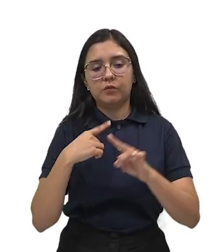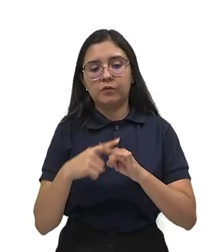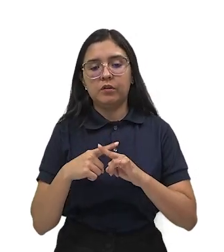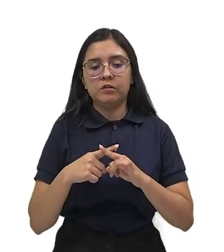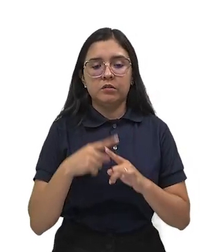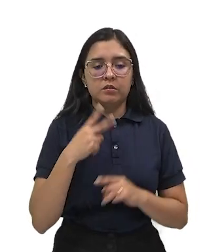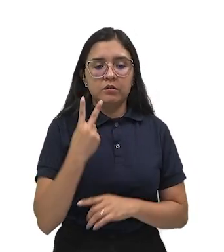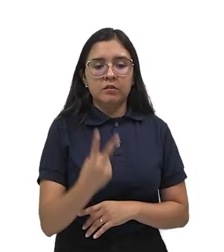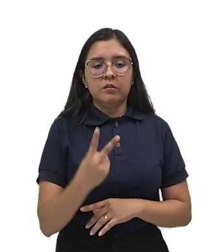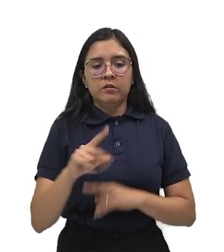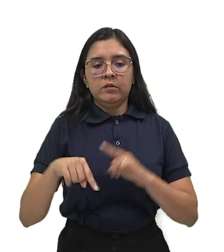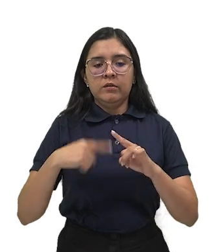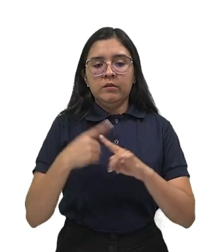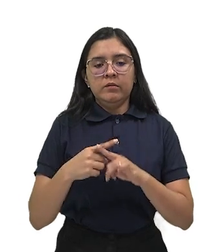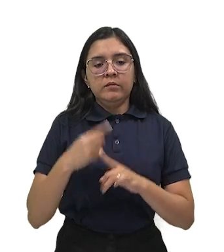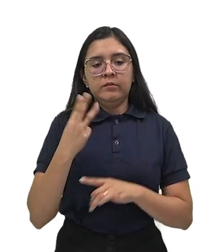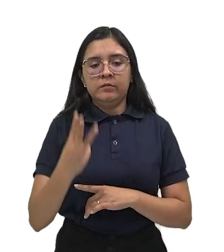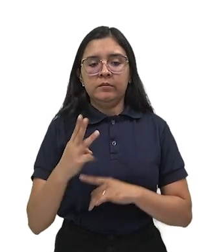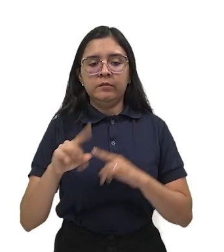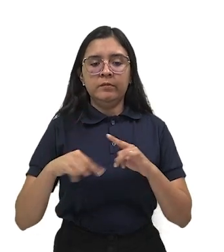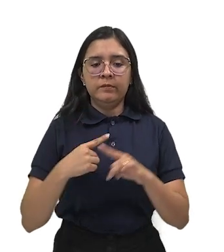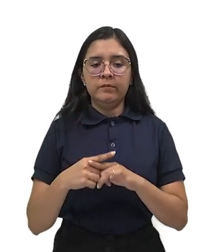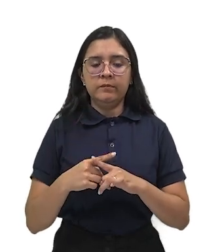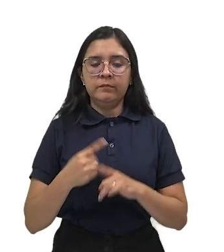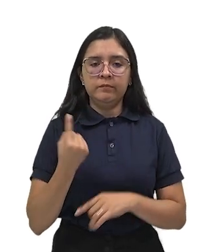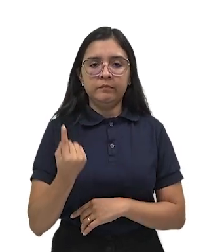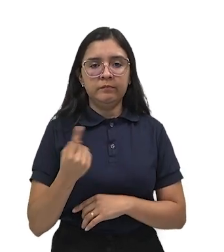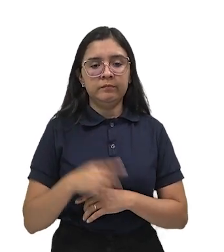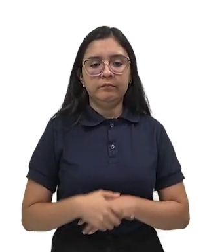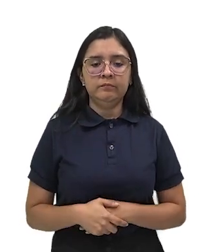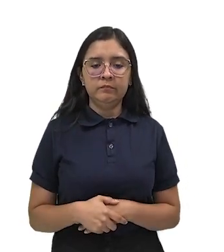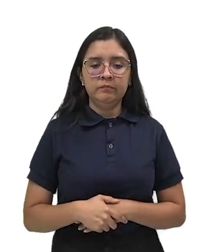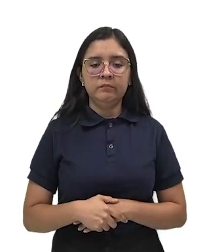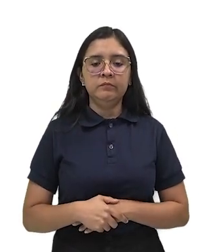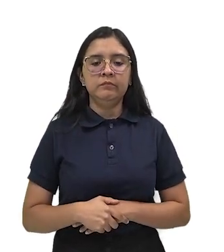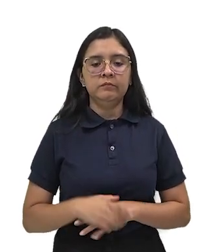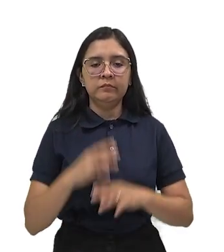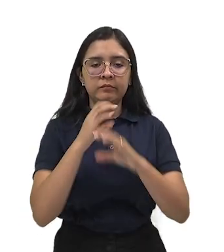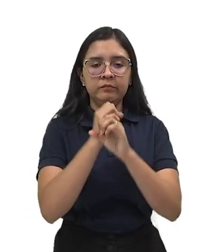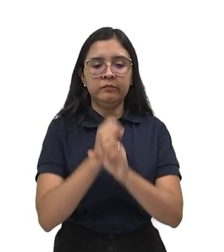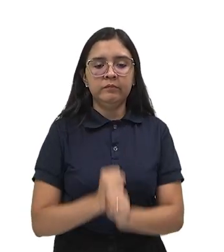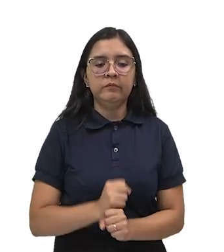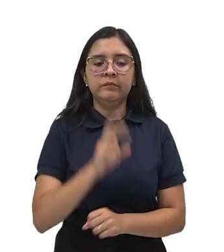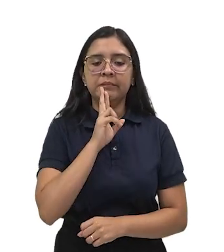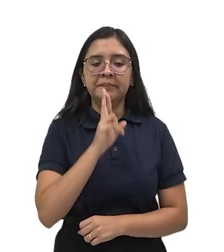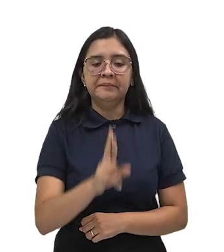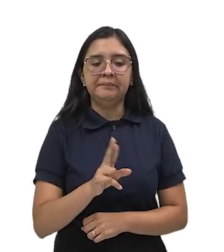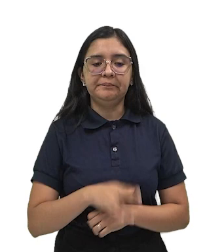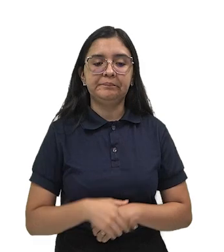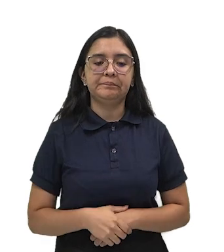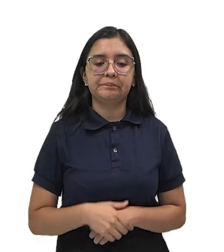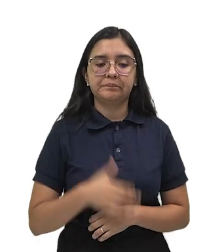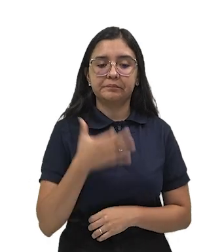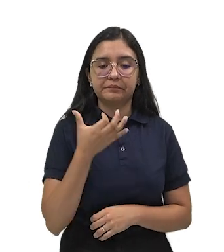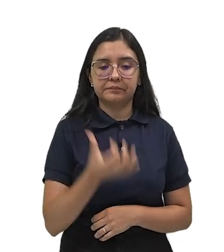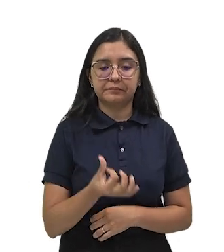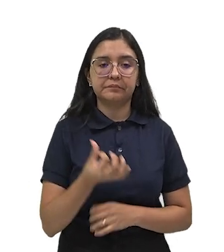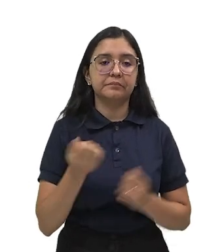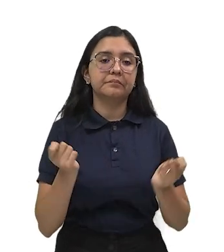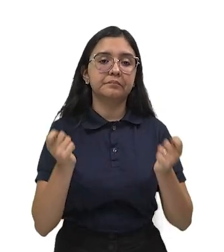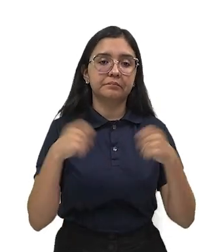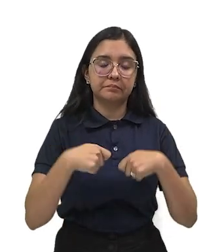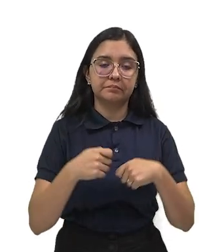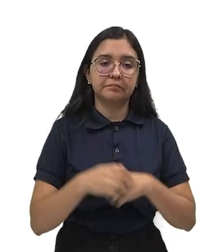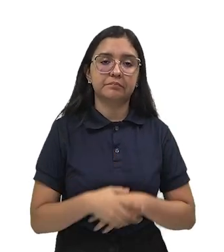bicicleta vezes 2 canoas, vezes 3 carros, vezes uma moto. multiplicando, isso dá 6 maneiras, né,